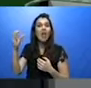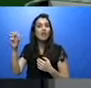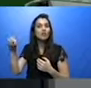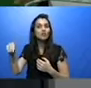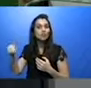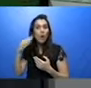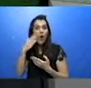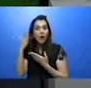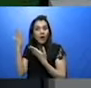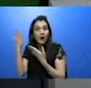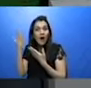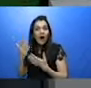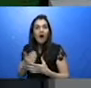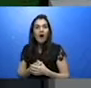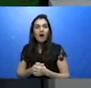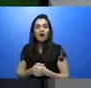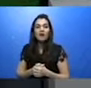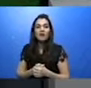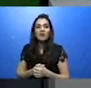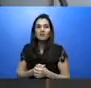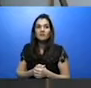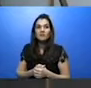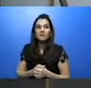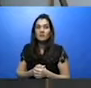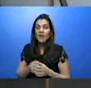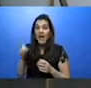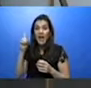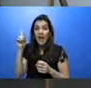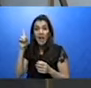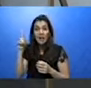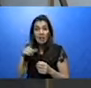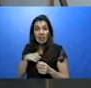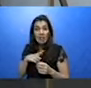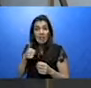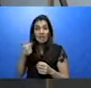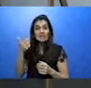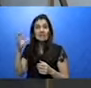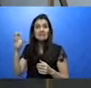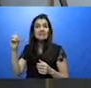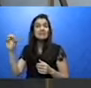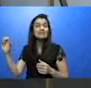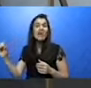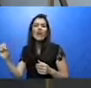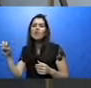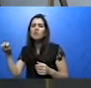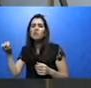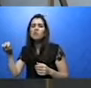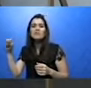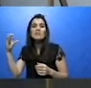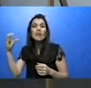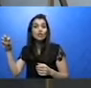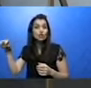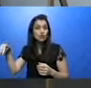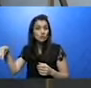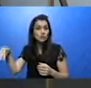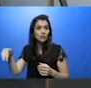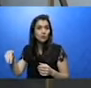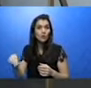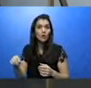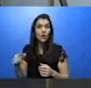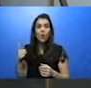aqui, aqui tem 100, certo? E nesse meu outro pedaço de